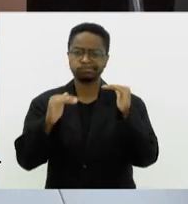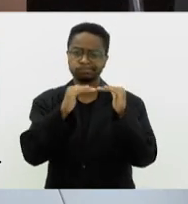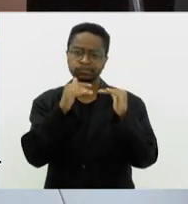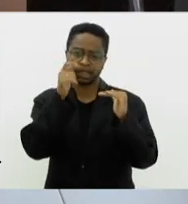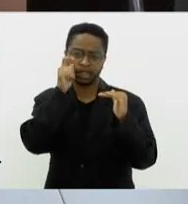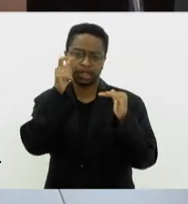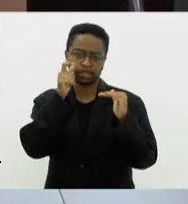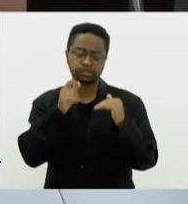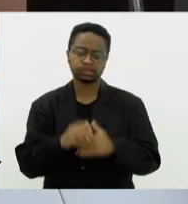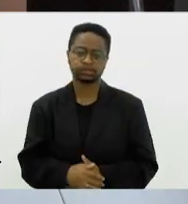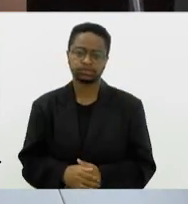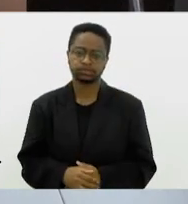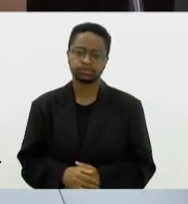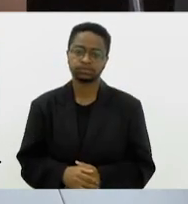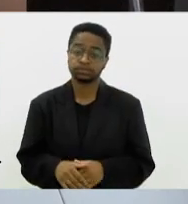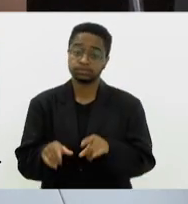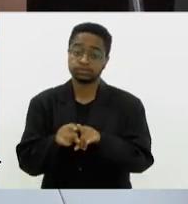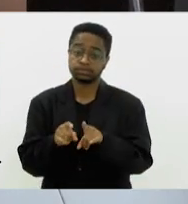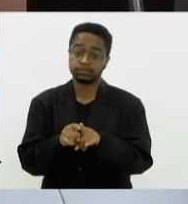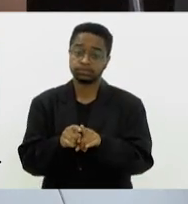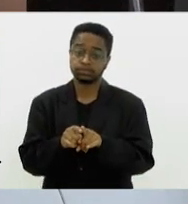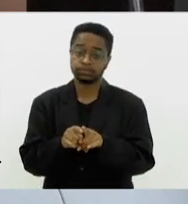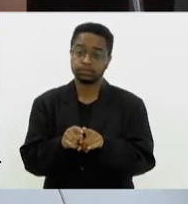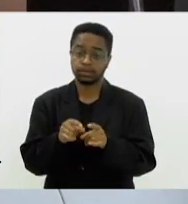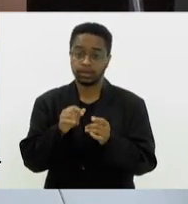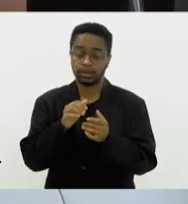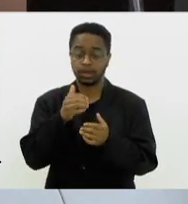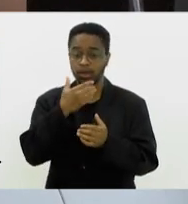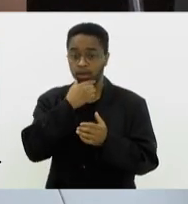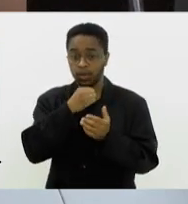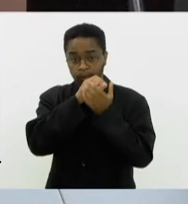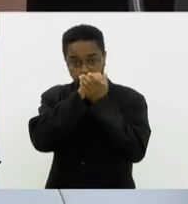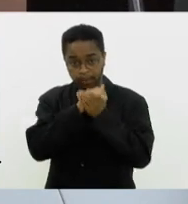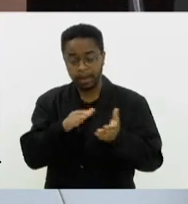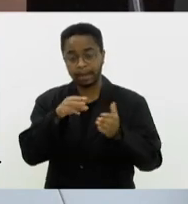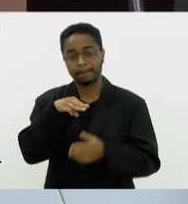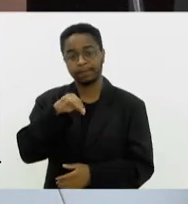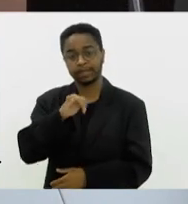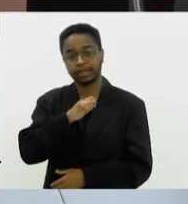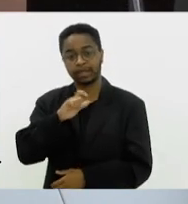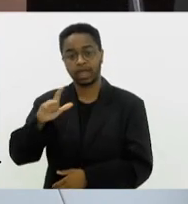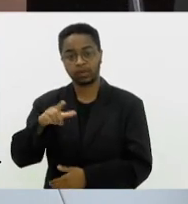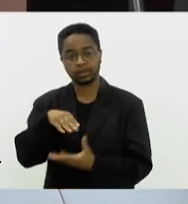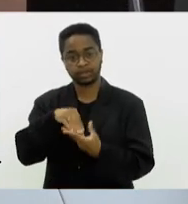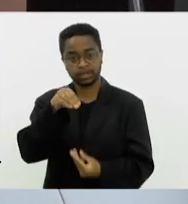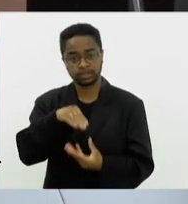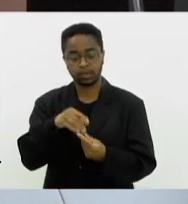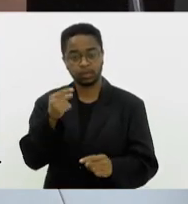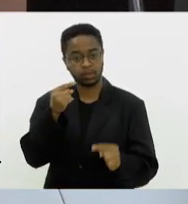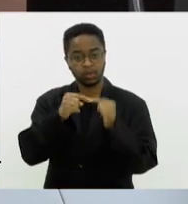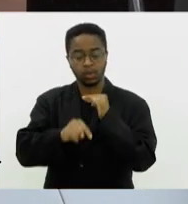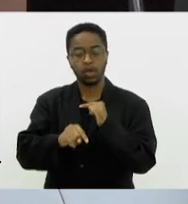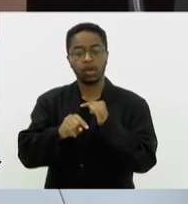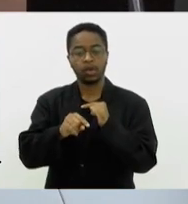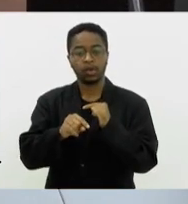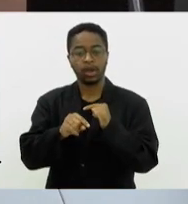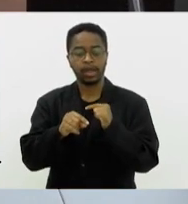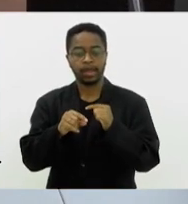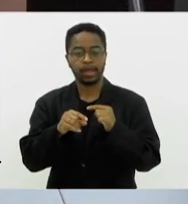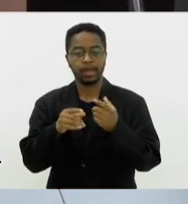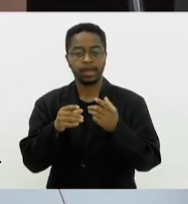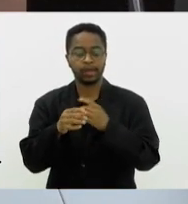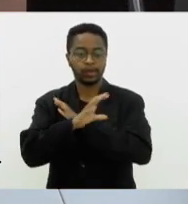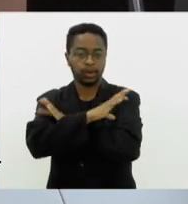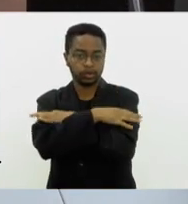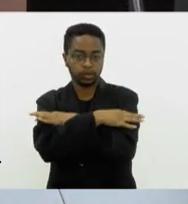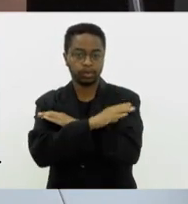interessante. E como veio aqui o Pai Miguel das Almas, que não tem a ver com o candomblé, mas tem a ver com a nossa querida Umbanda. Tá